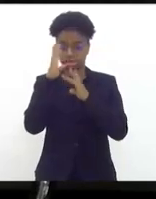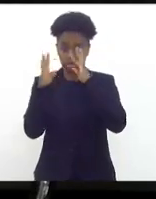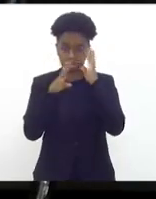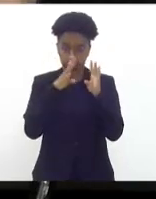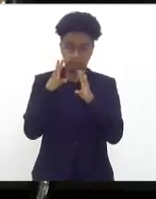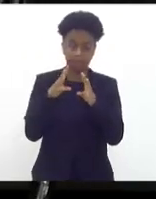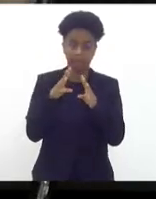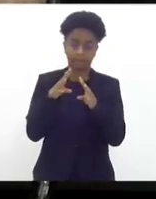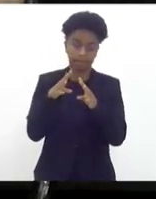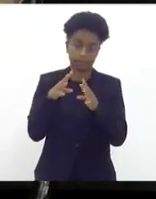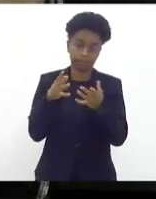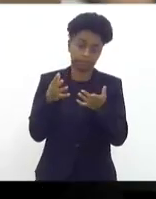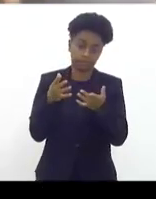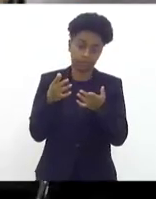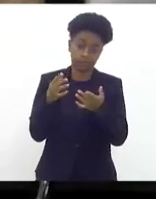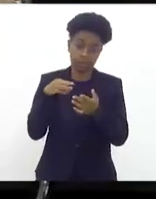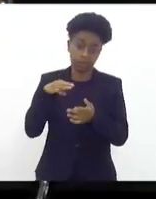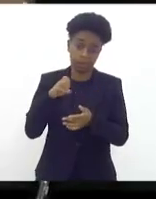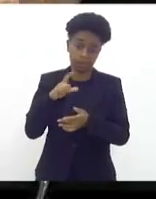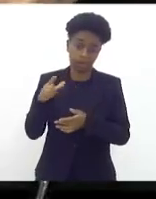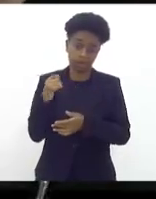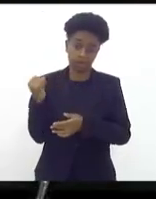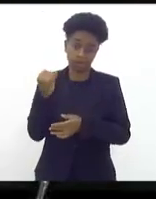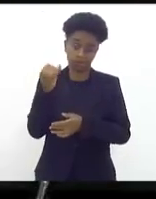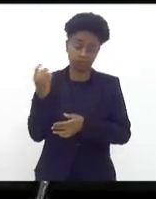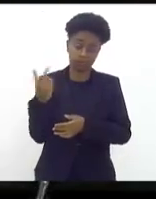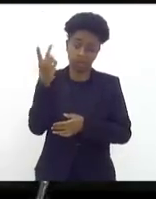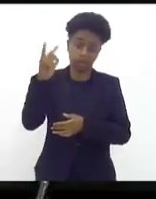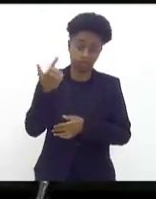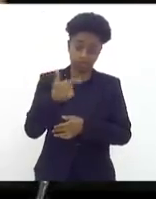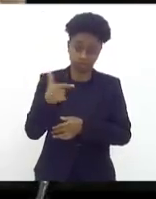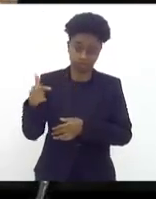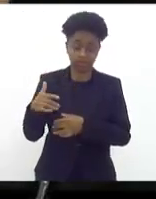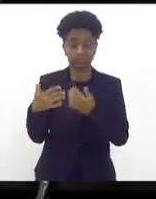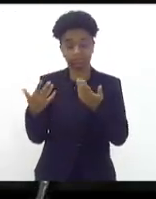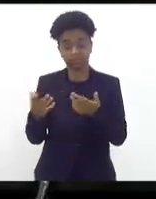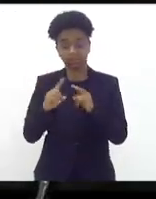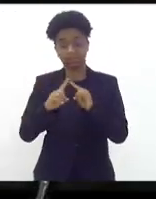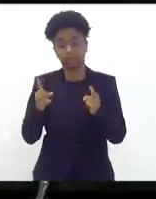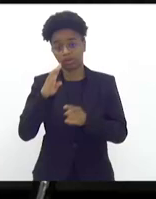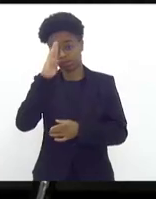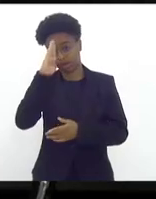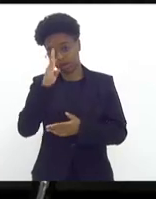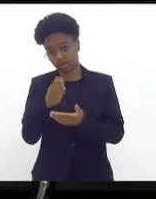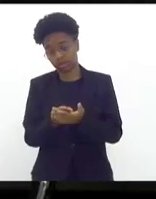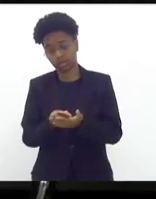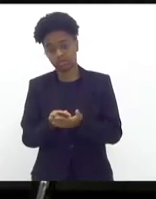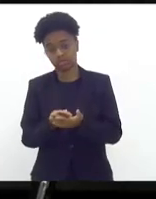indiscriminadamente, o mel não é um mel tão valorizado no mercado. Né? Mas não acredito que